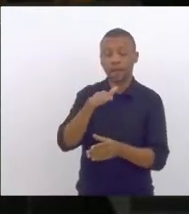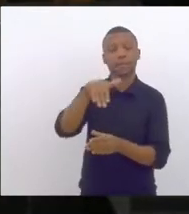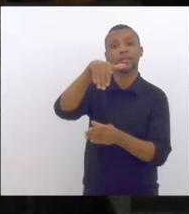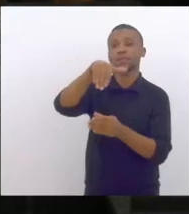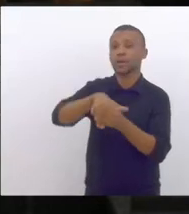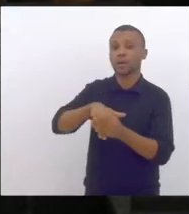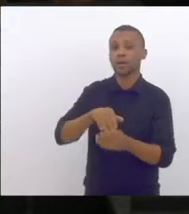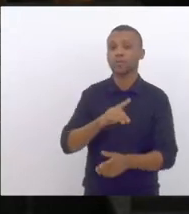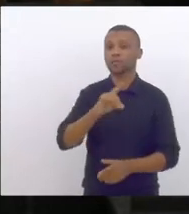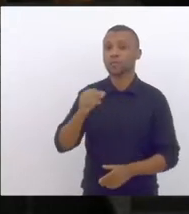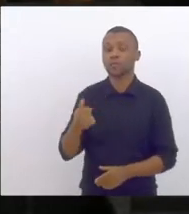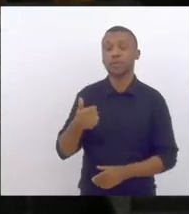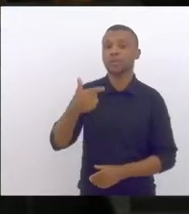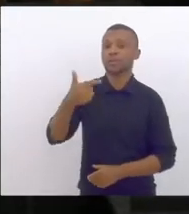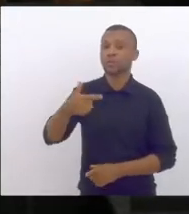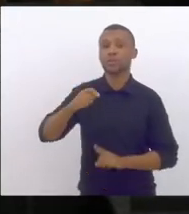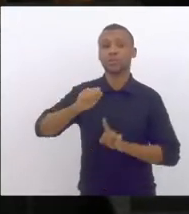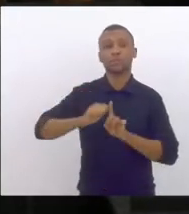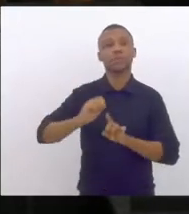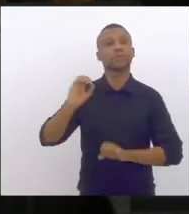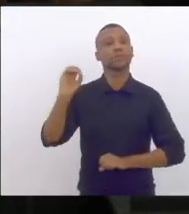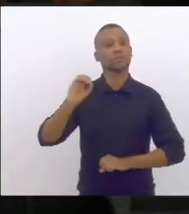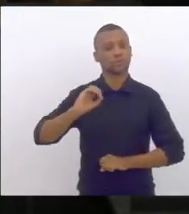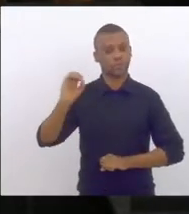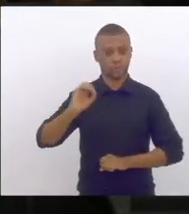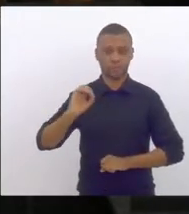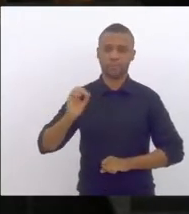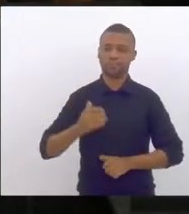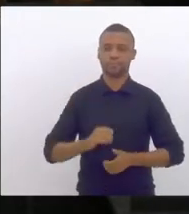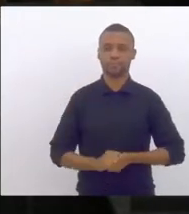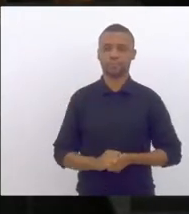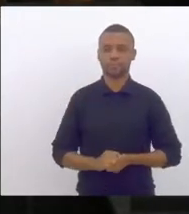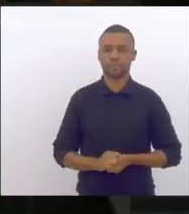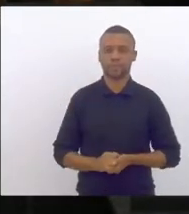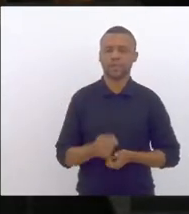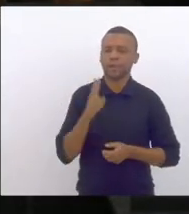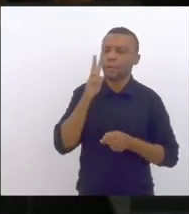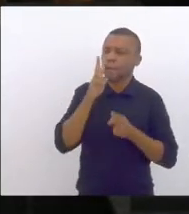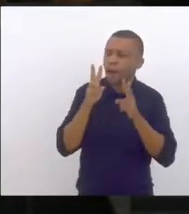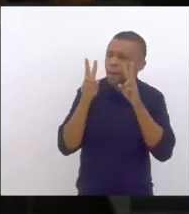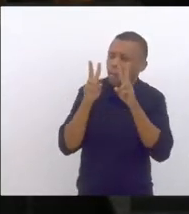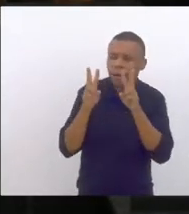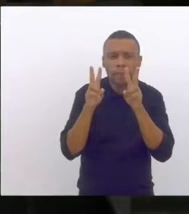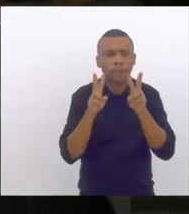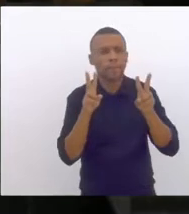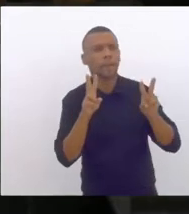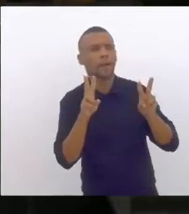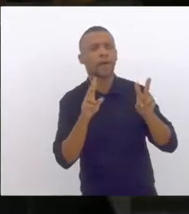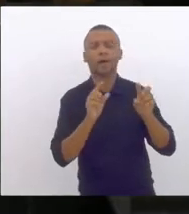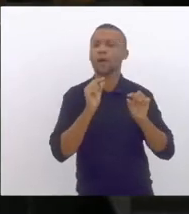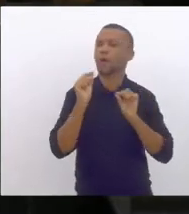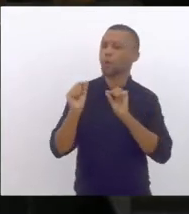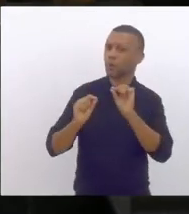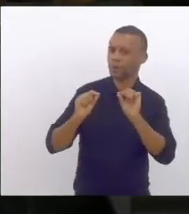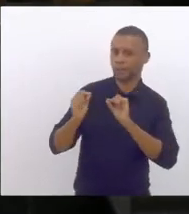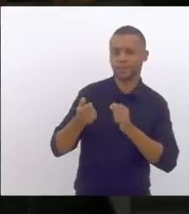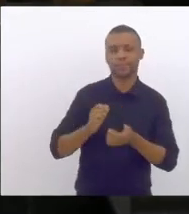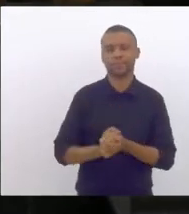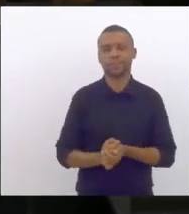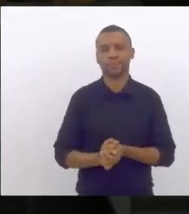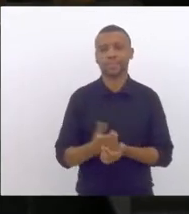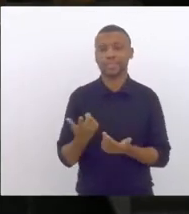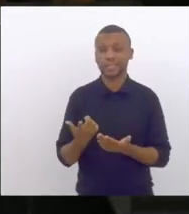2 de outubro e o que observa senhora presidente é que a